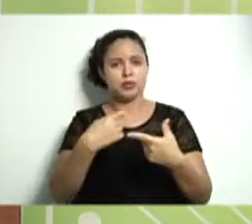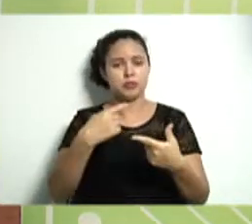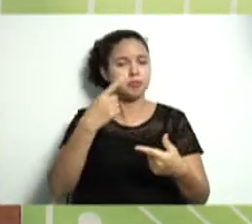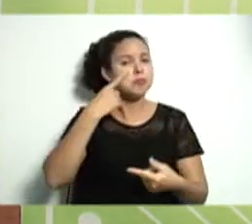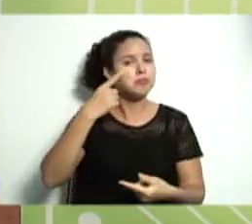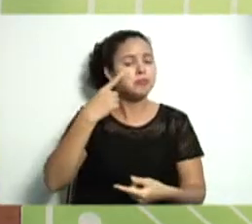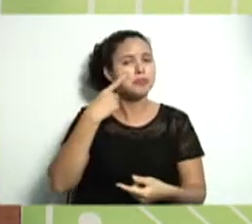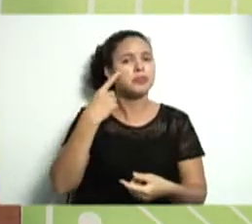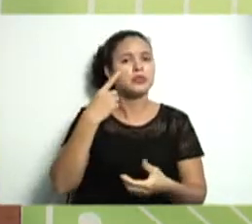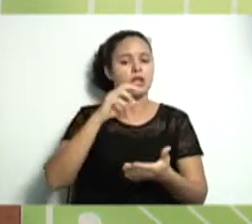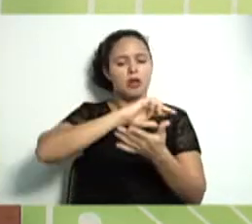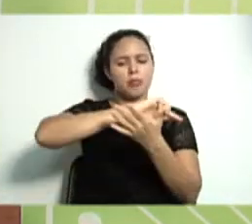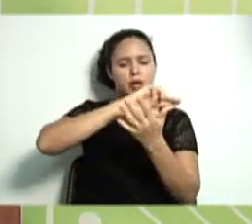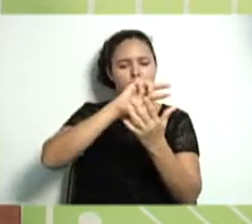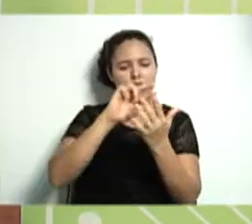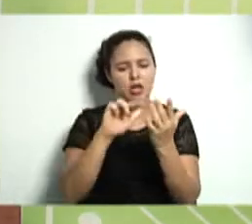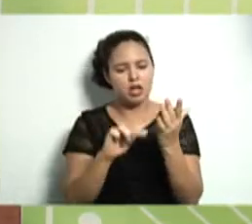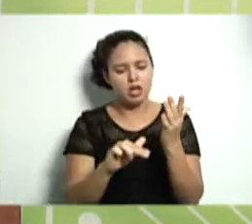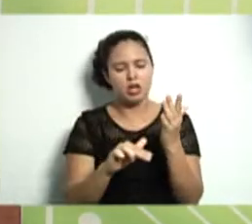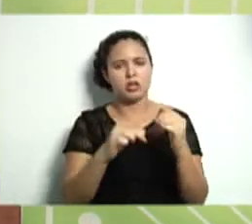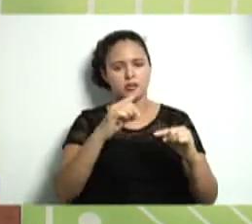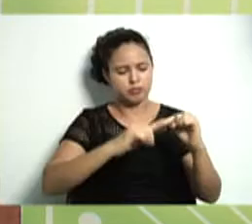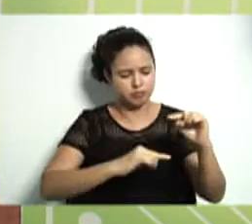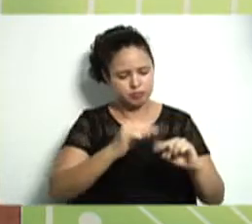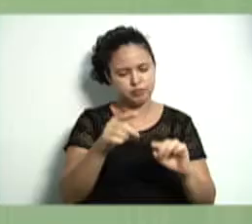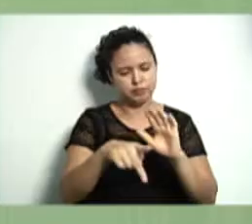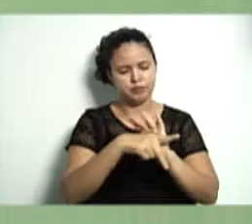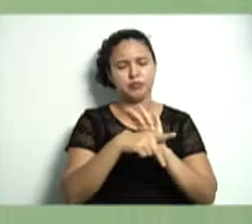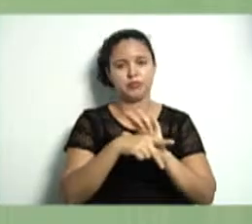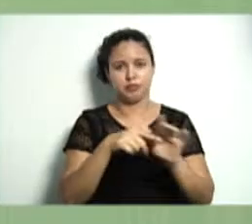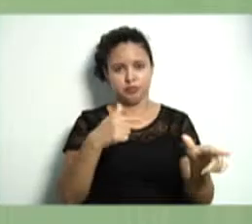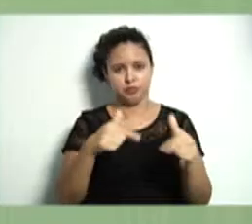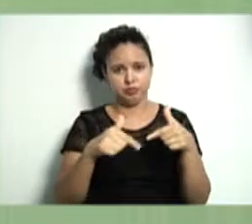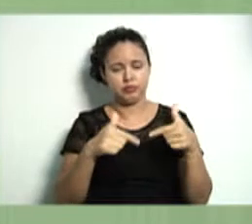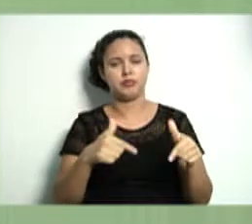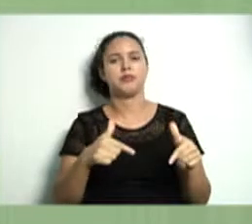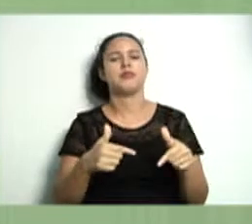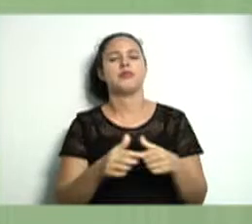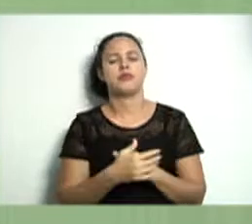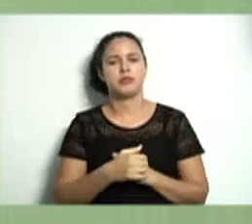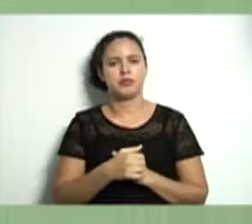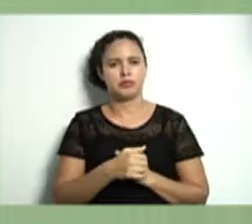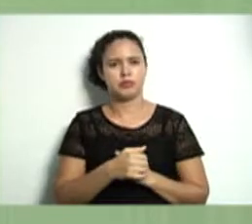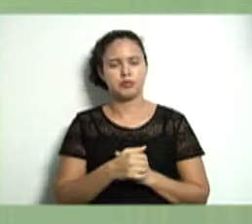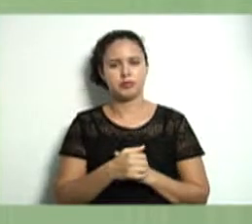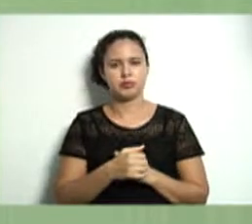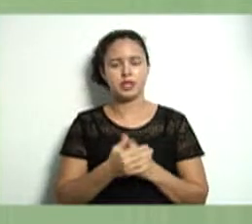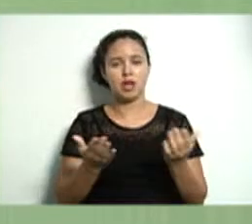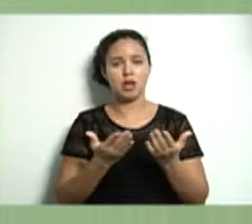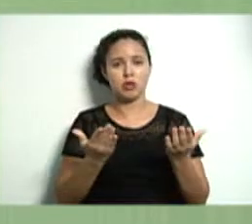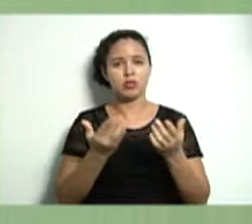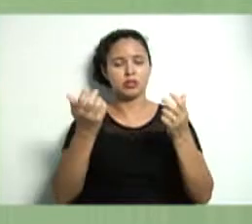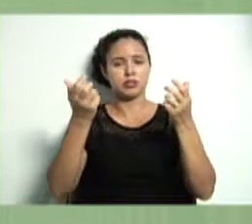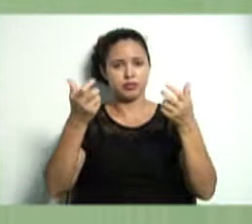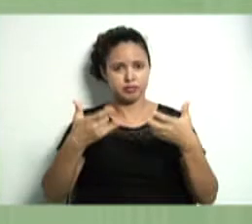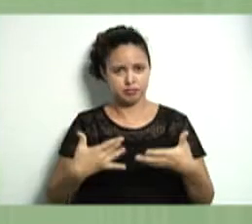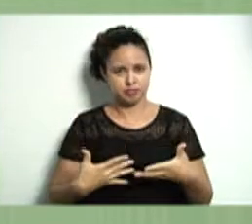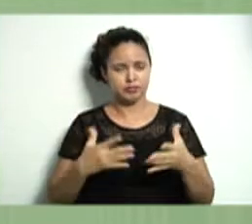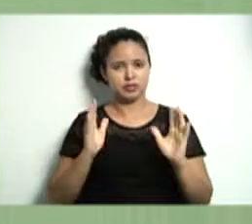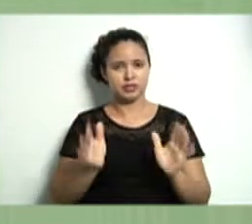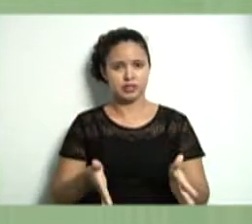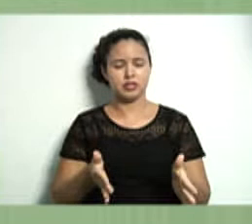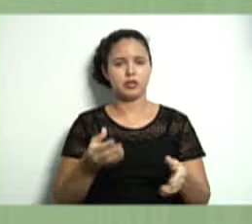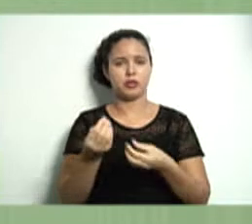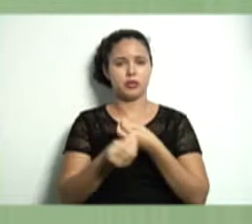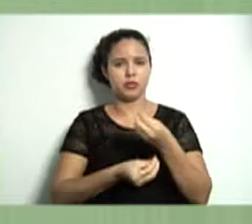tipos de instrumentos de produção. Vamos lá. Né? Definimos dessa forma as ferramentas de